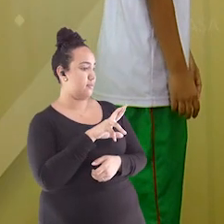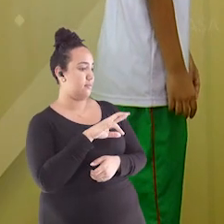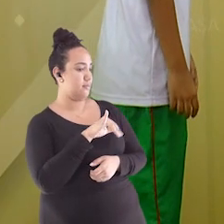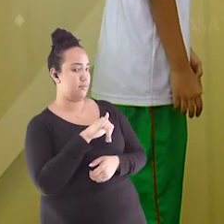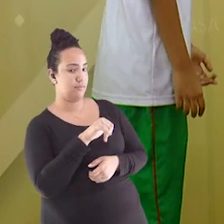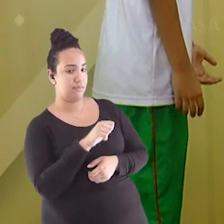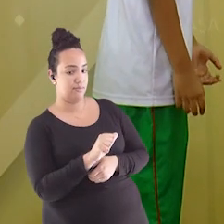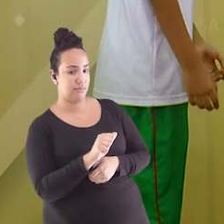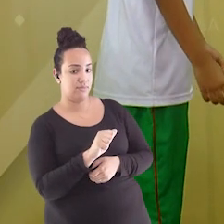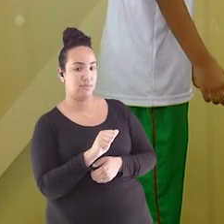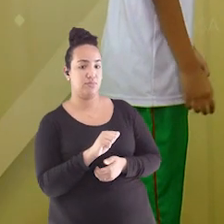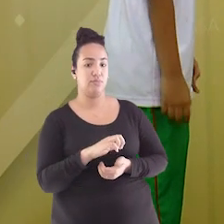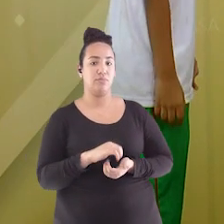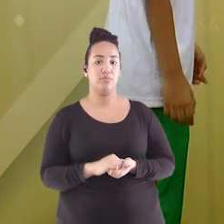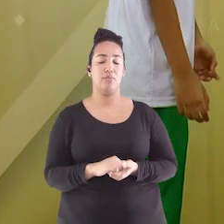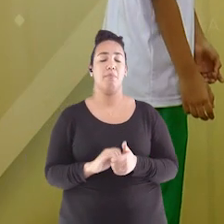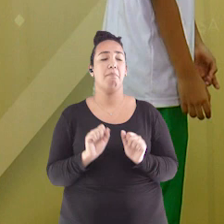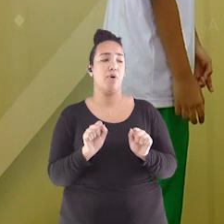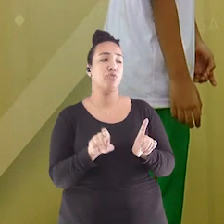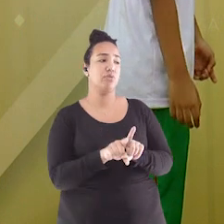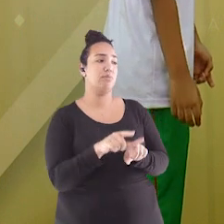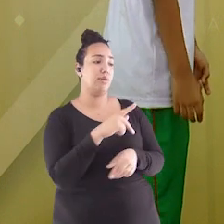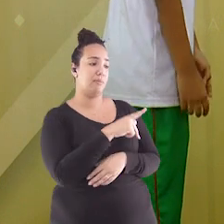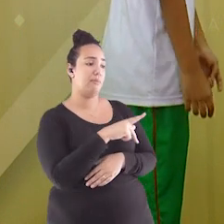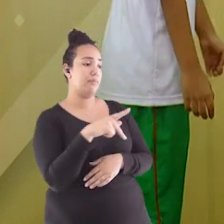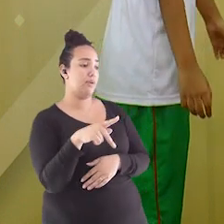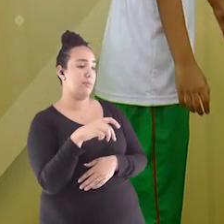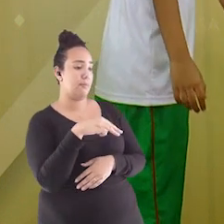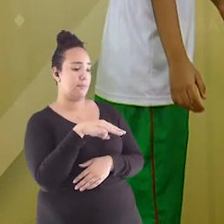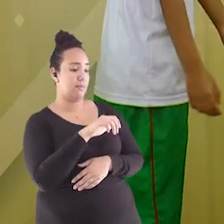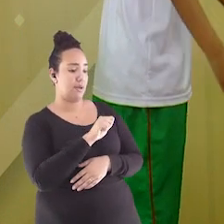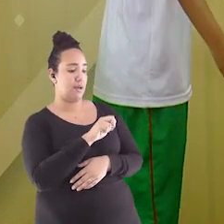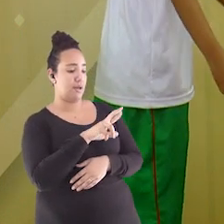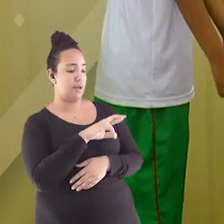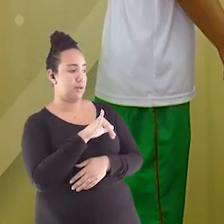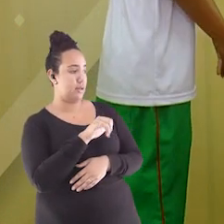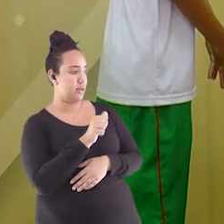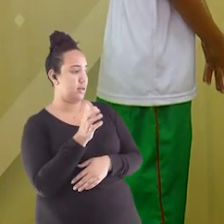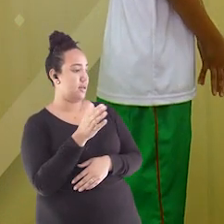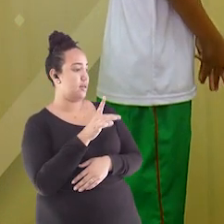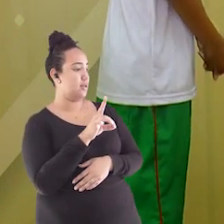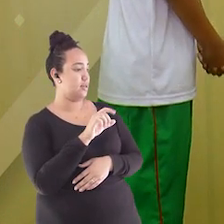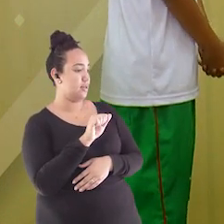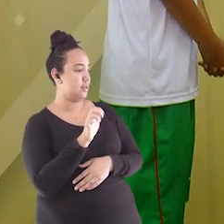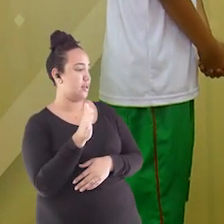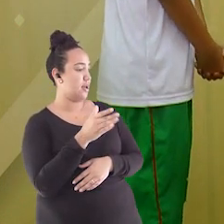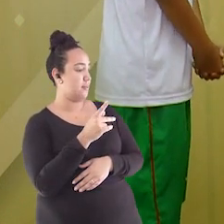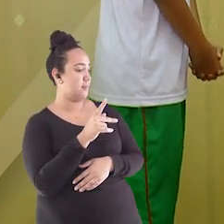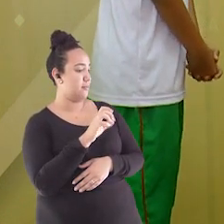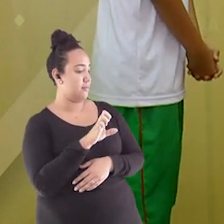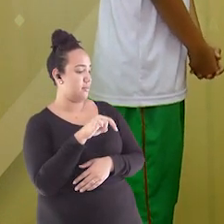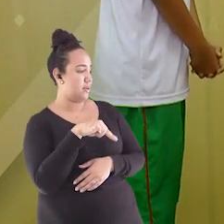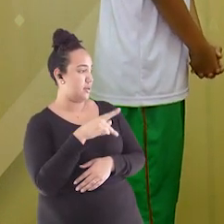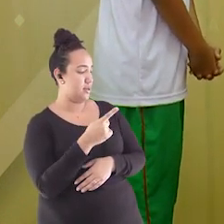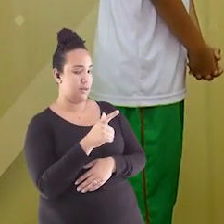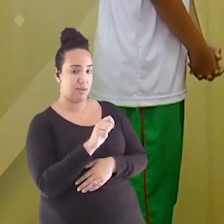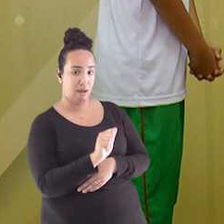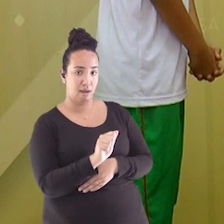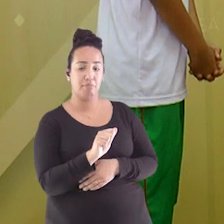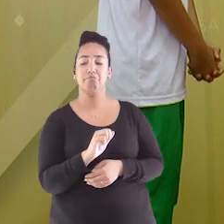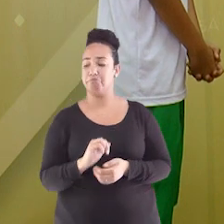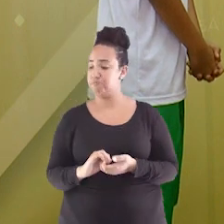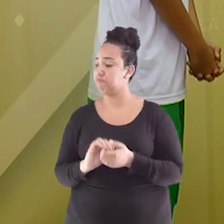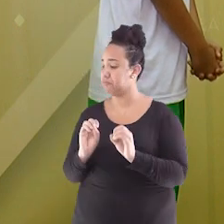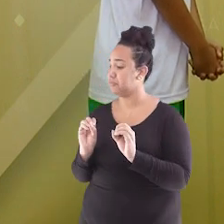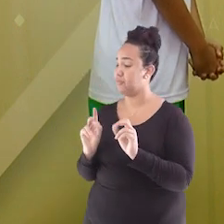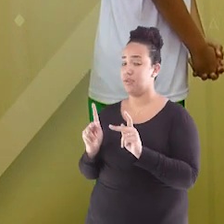amiga lá chama ela de professora Maria da Penha, que é o nome completo dela. Ah, então tá bom. Vamos dar um alô pra turma